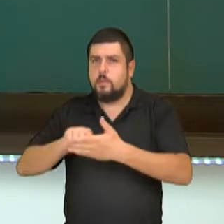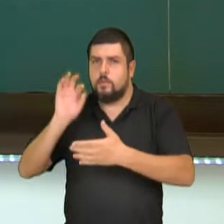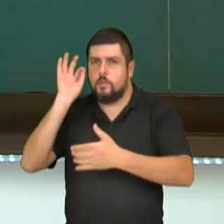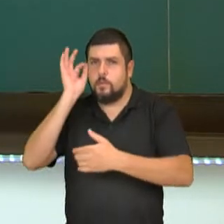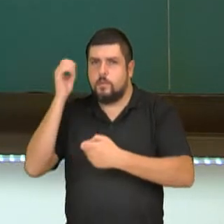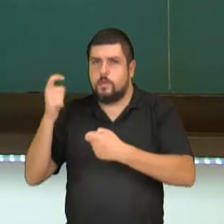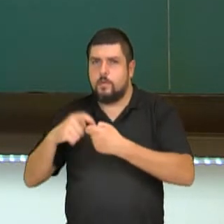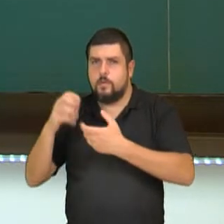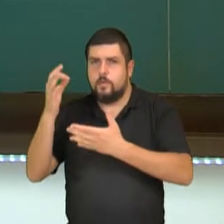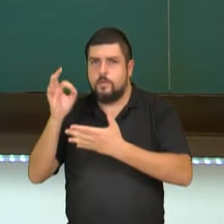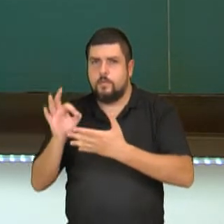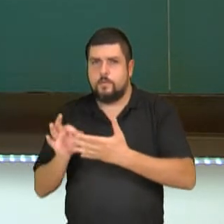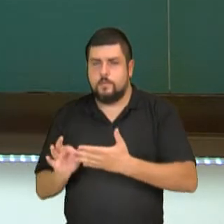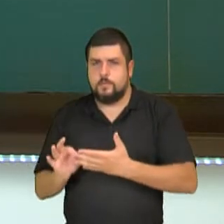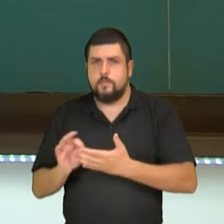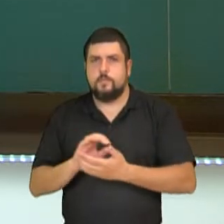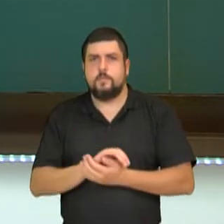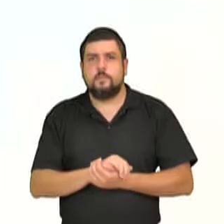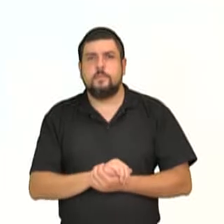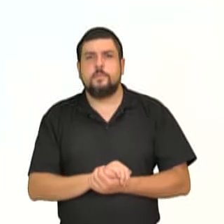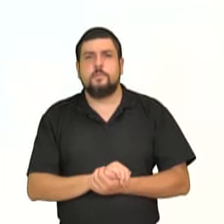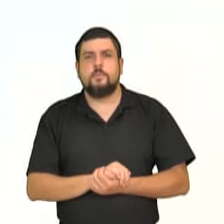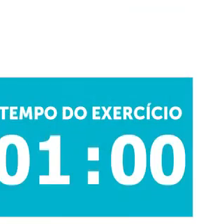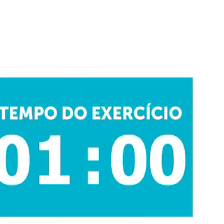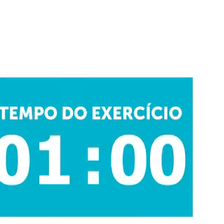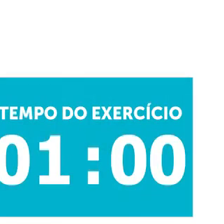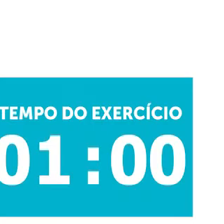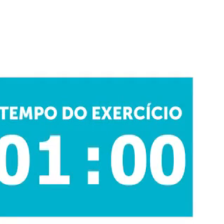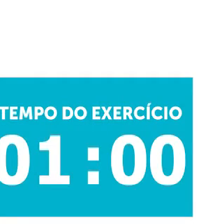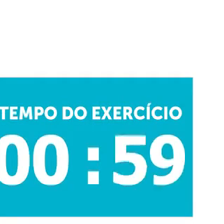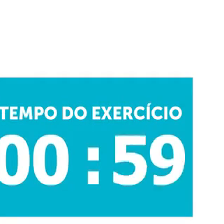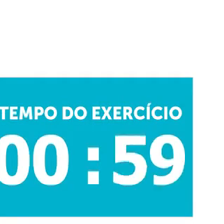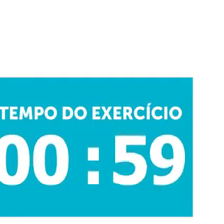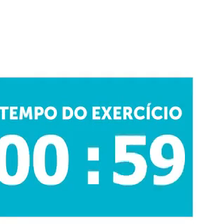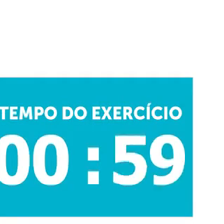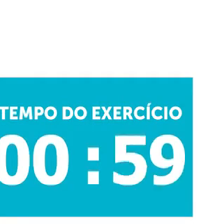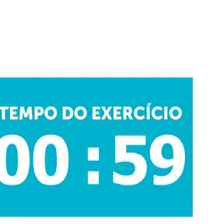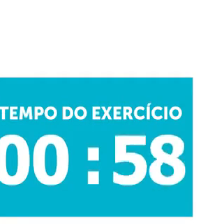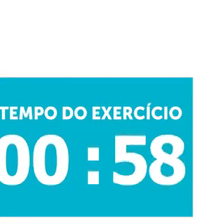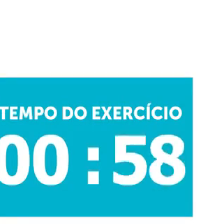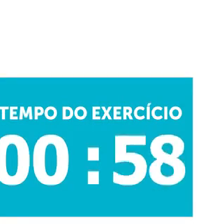já voltamos aí para conferir as nossas respostas.